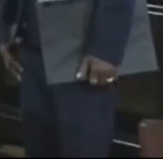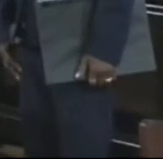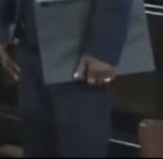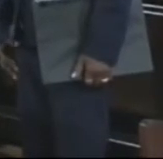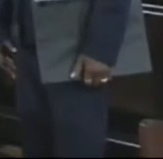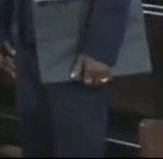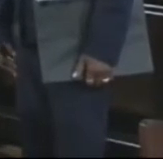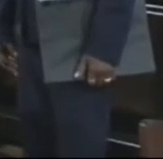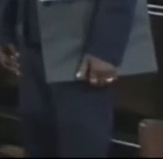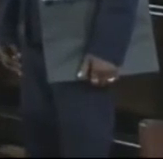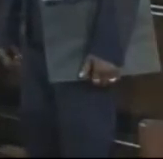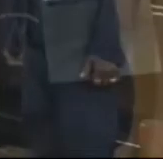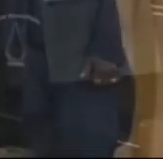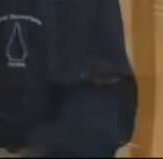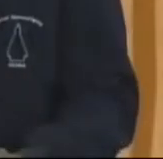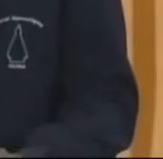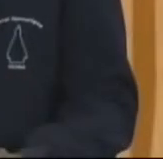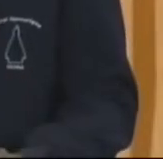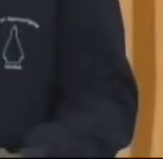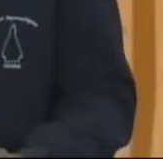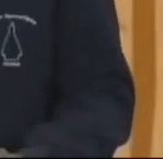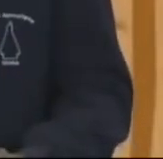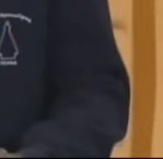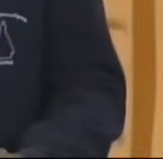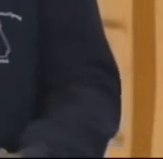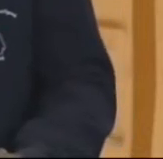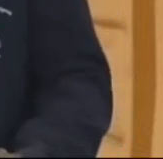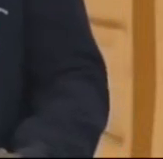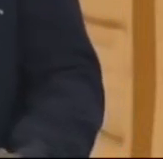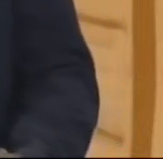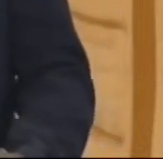Deus. Contemplai a sua face e